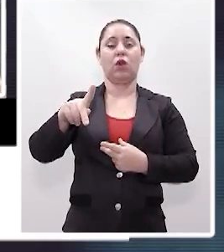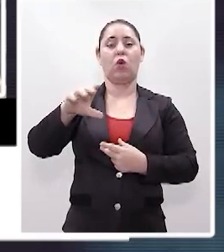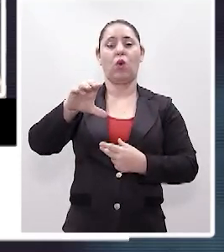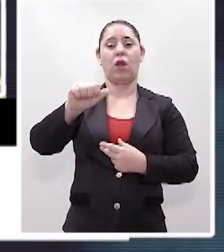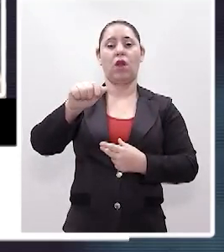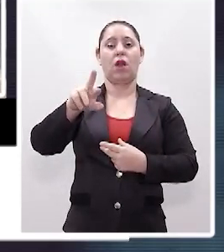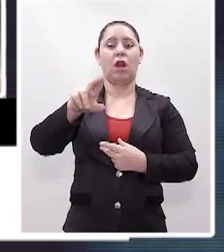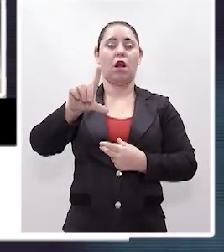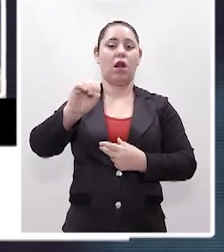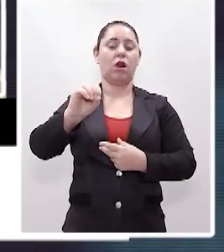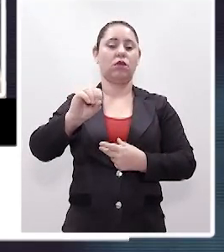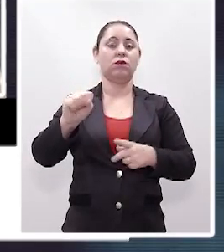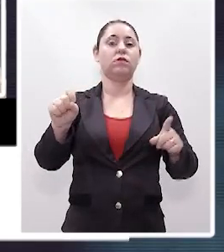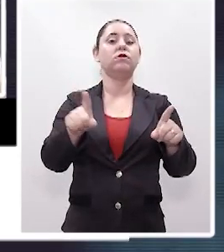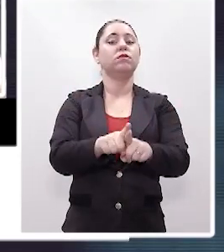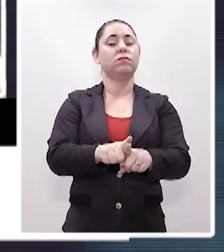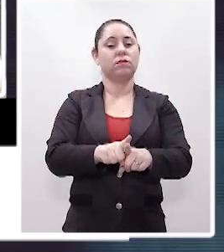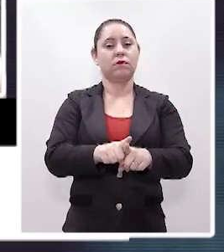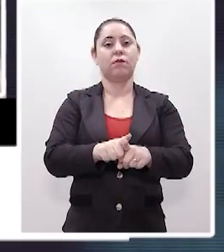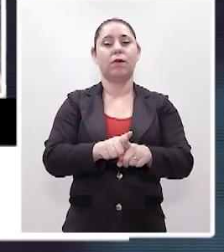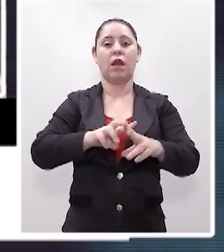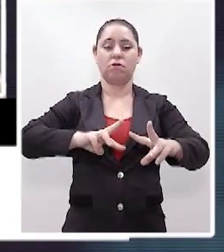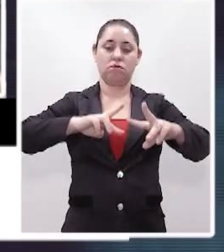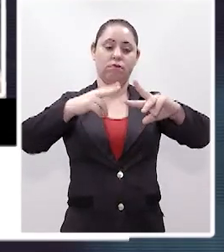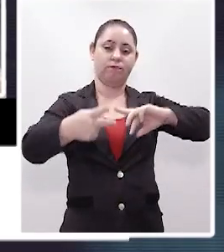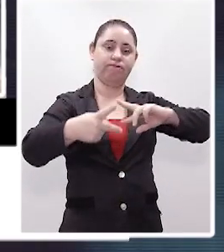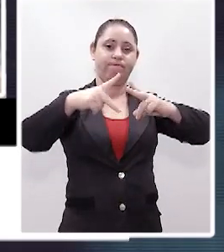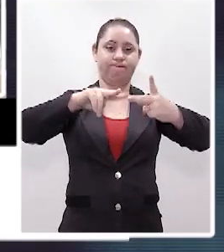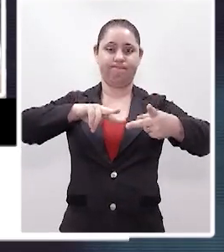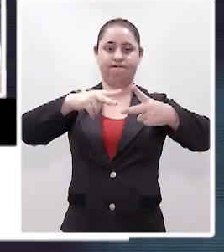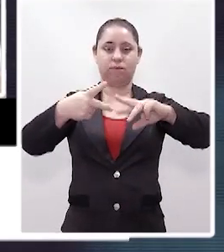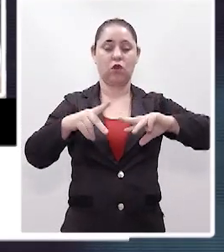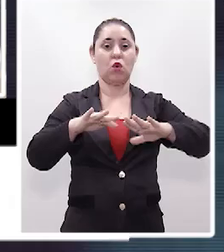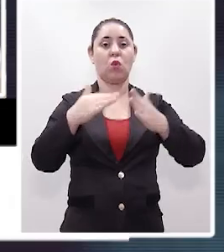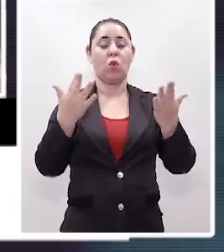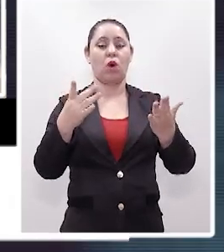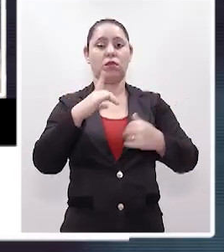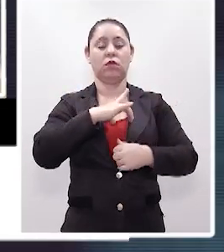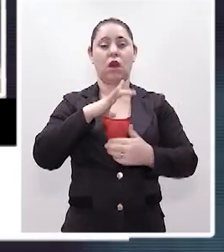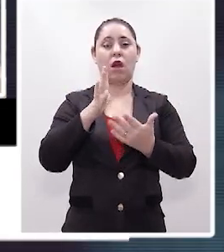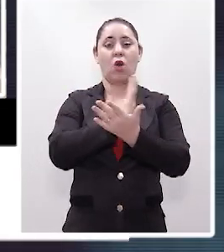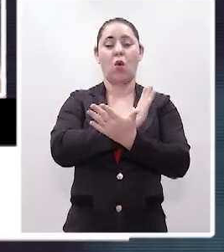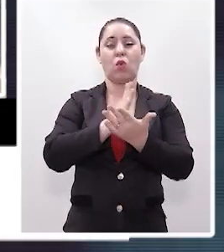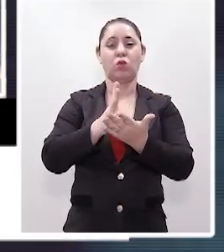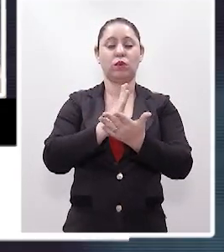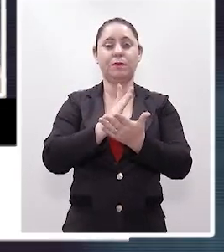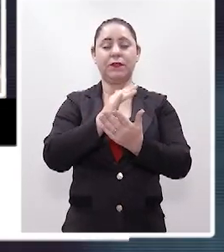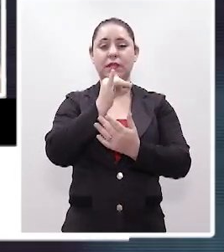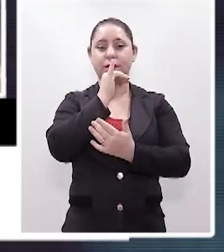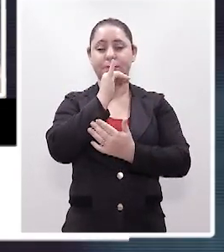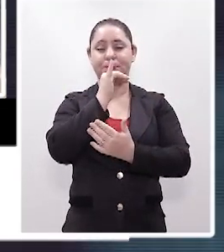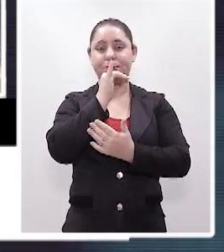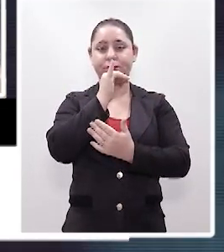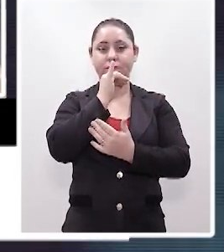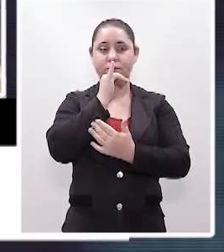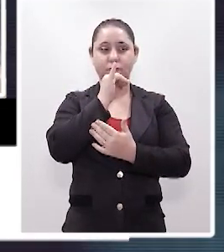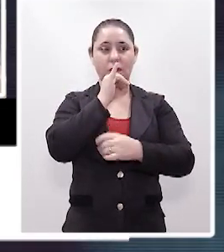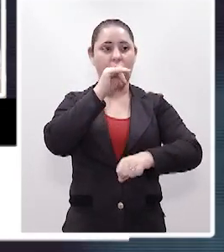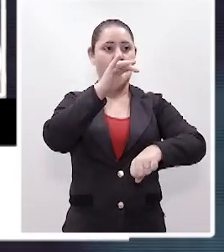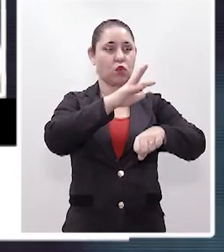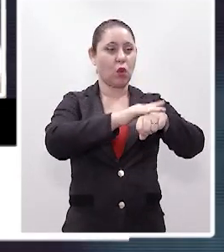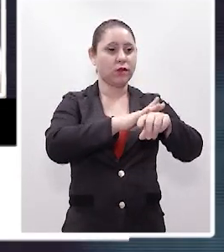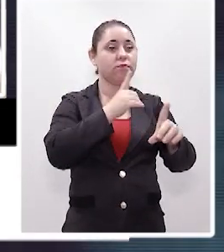Carlos Eduardo, eles também estão revezando. E quando tem algum